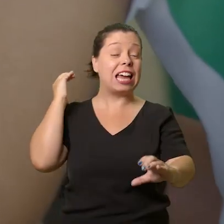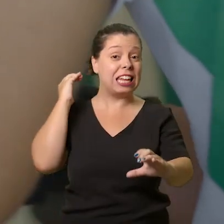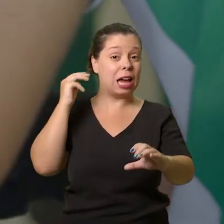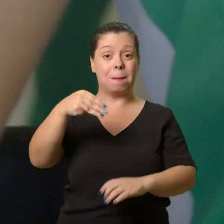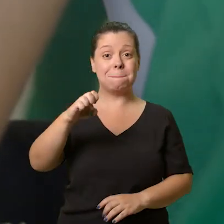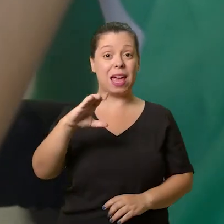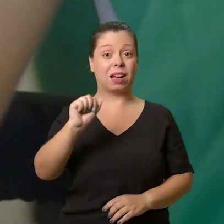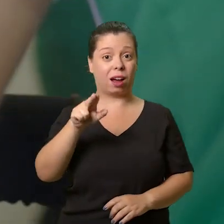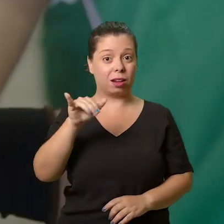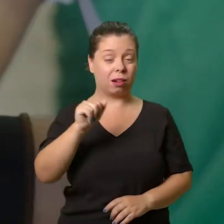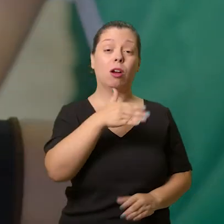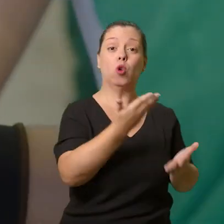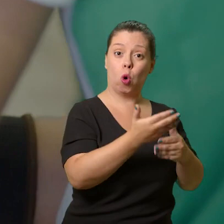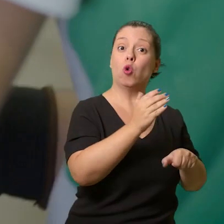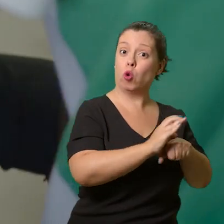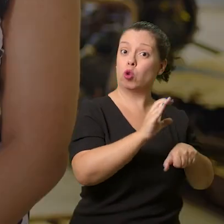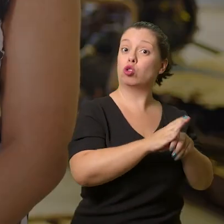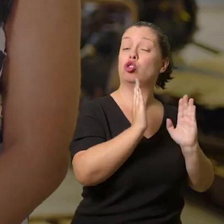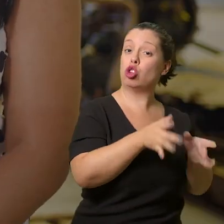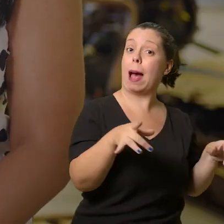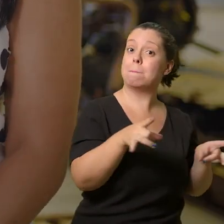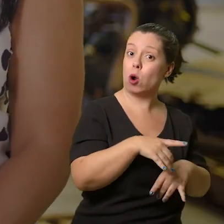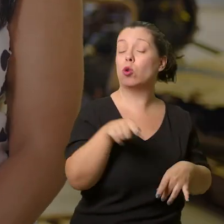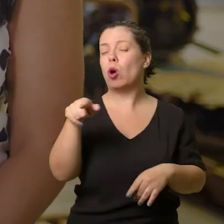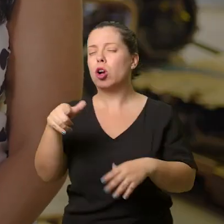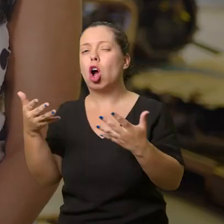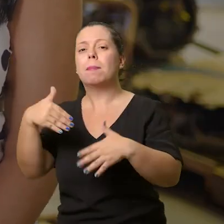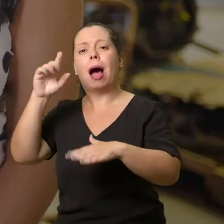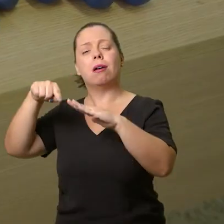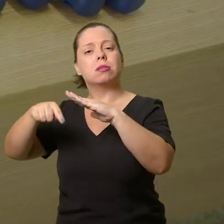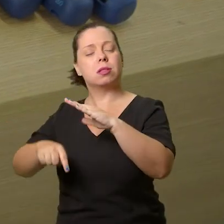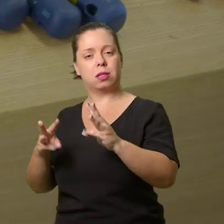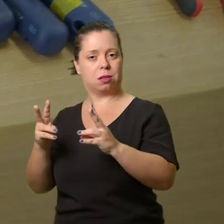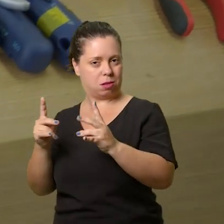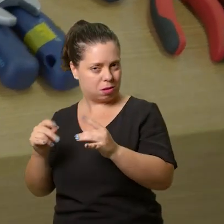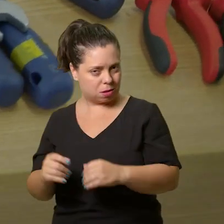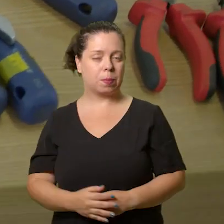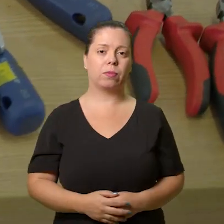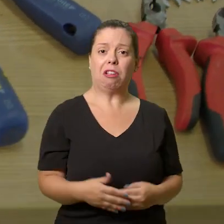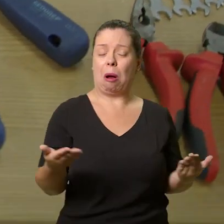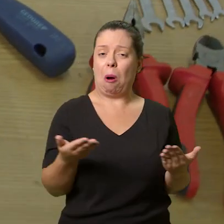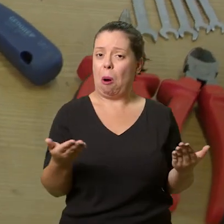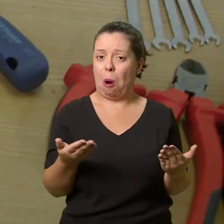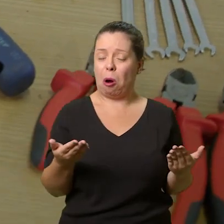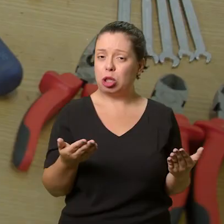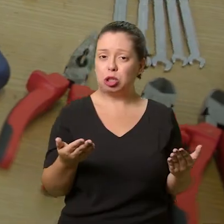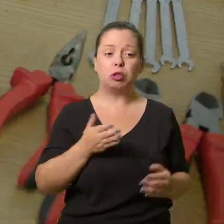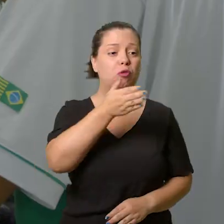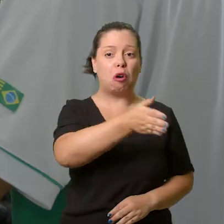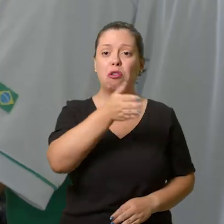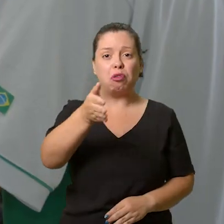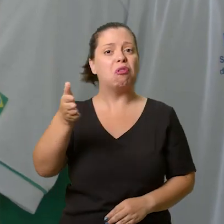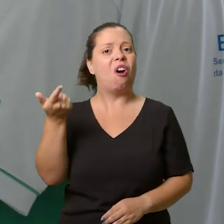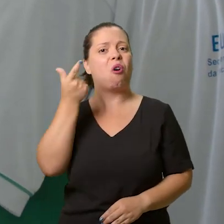vi no curso técnico, eu estou vendo no curso superior, só que de uma forma mais detalhada. E aí hoje, qualquer lugar que eu for,